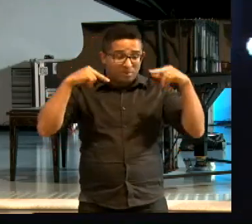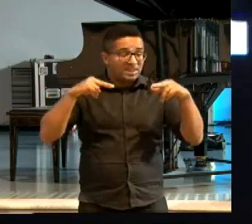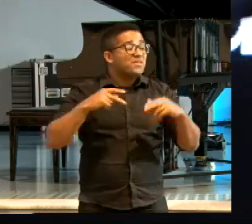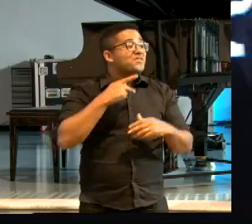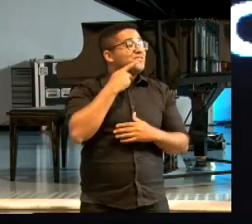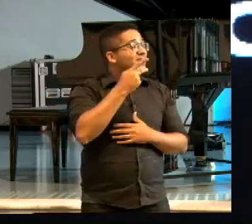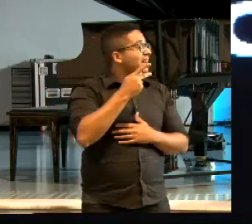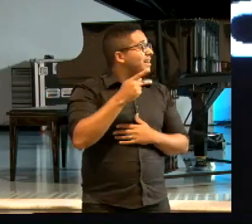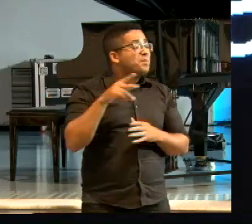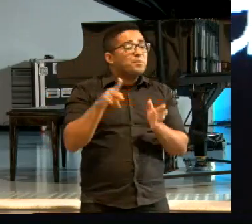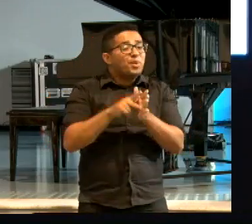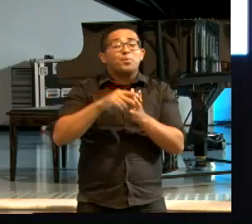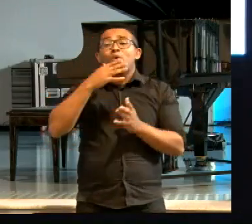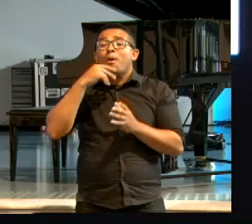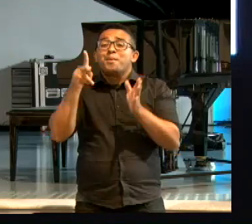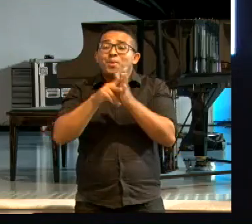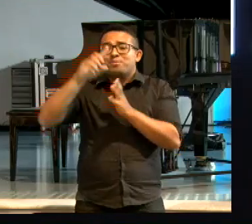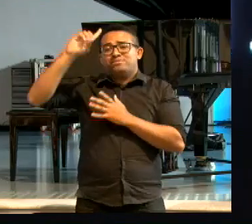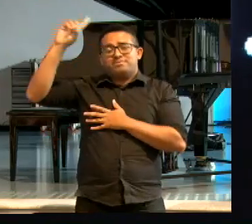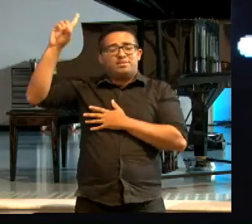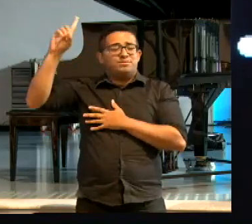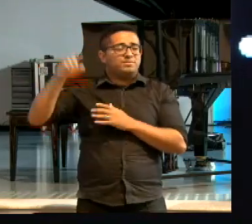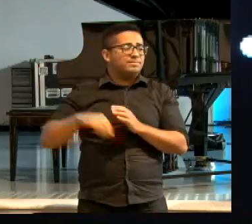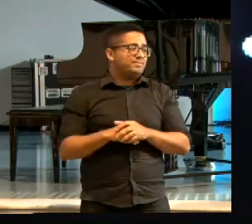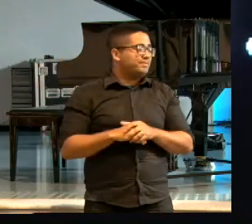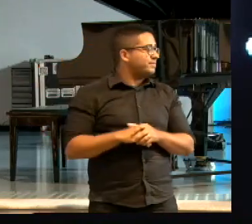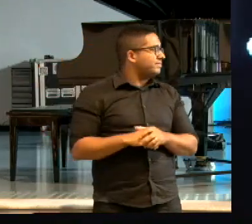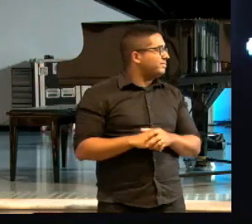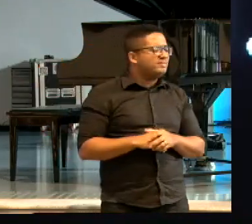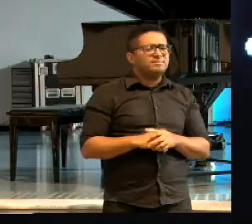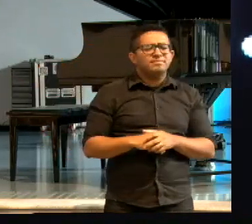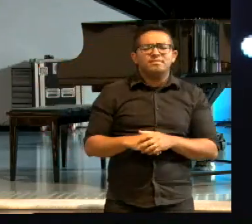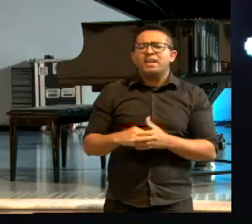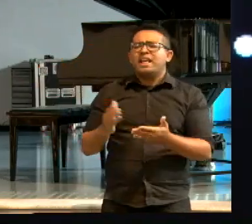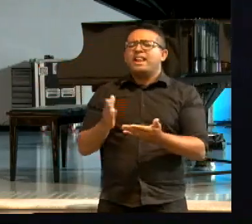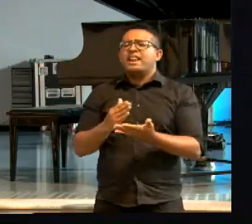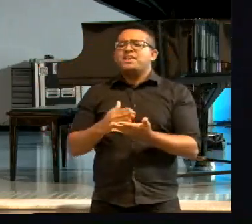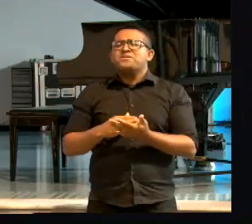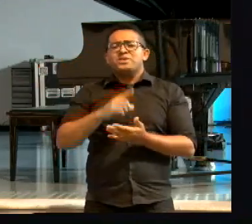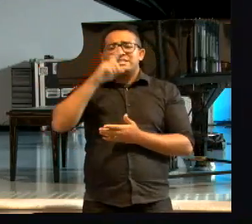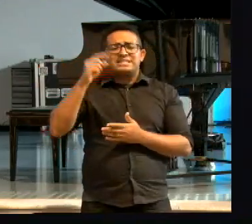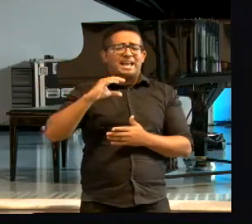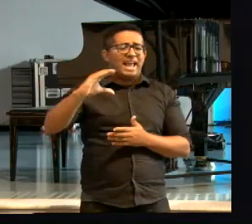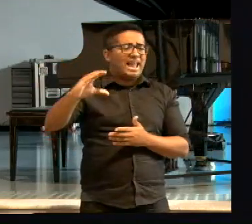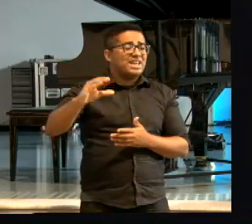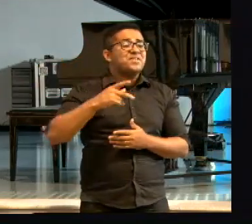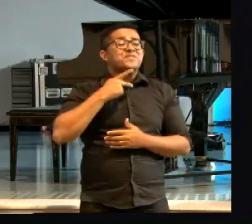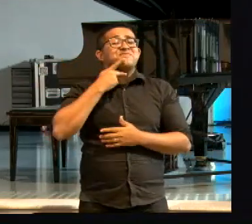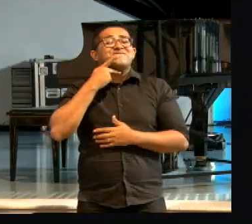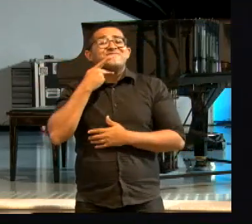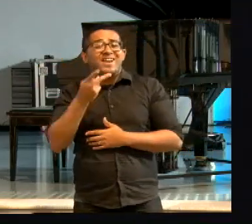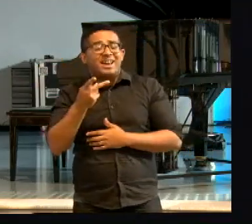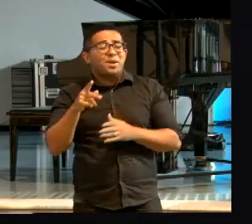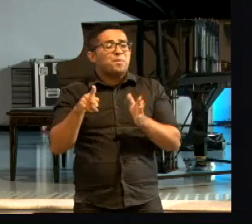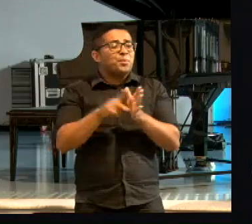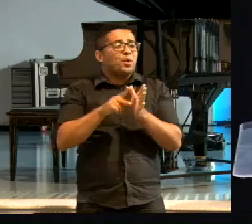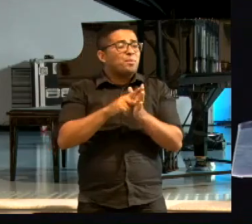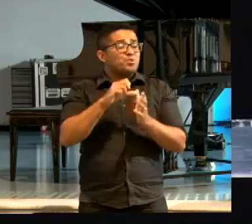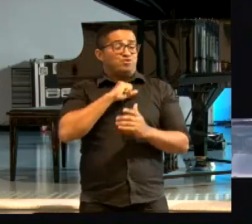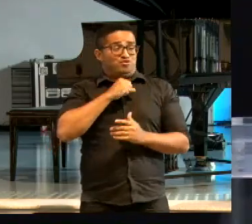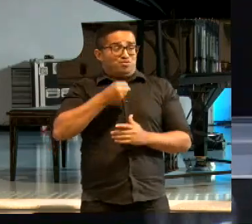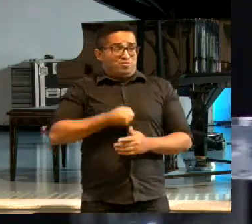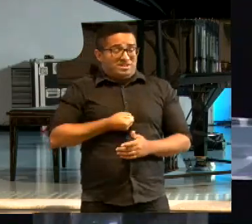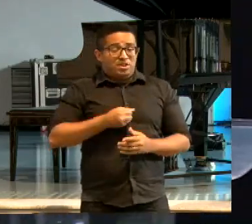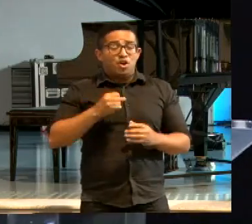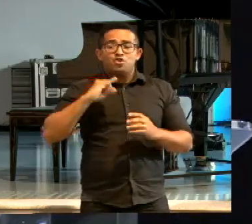condição do homem diante de Deus. No livro do profeta Zacarias, nós lemos a respeito do sumo sacerdote Josué